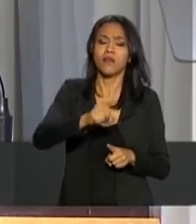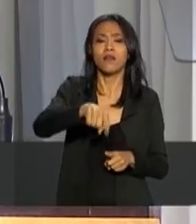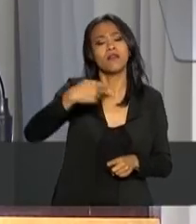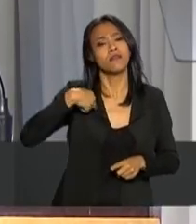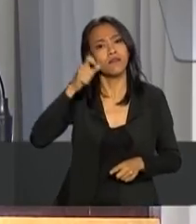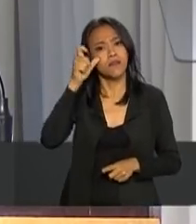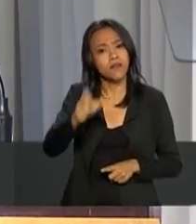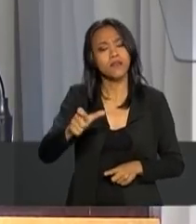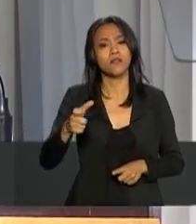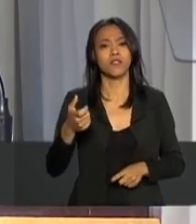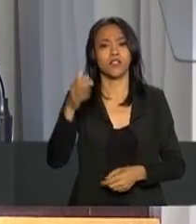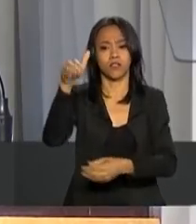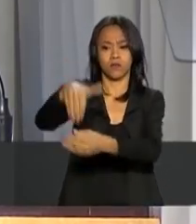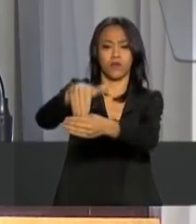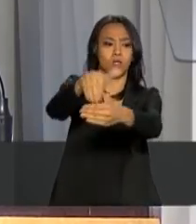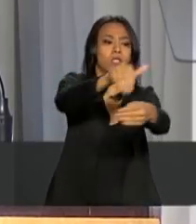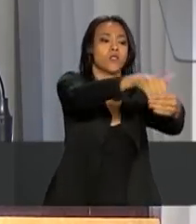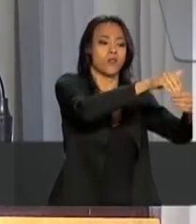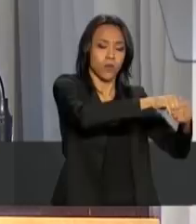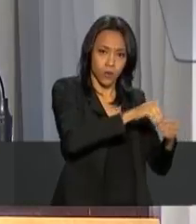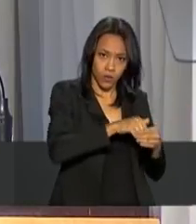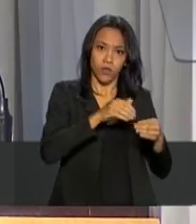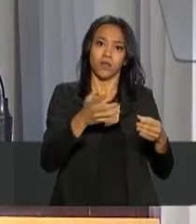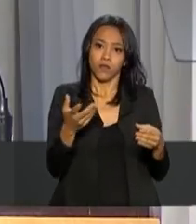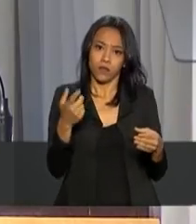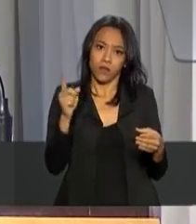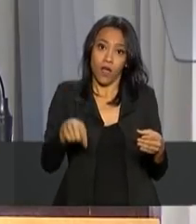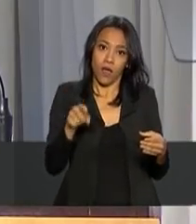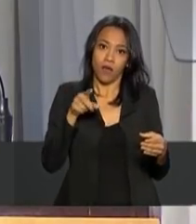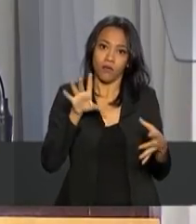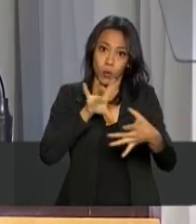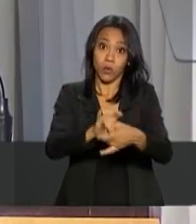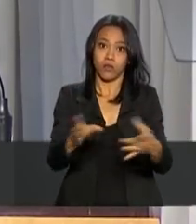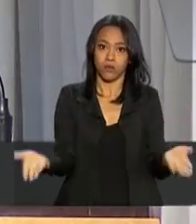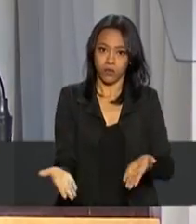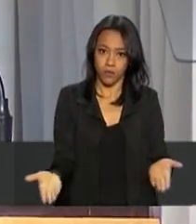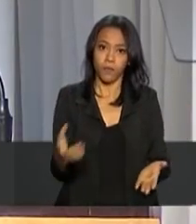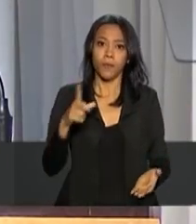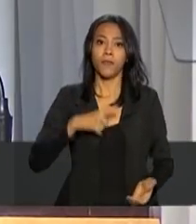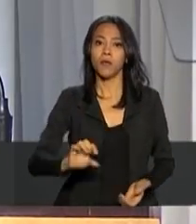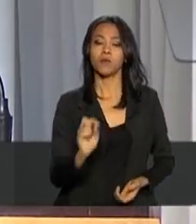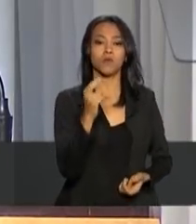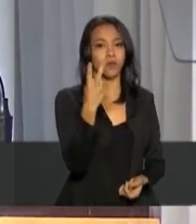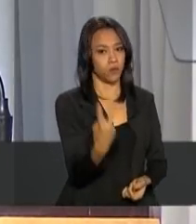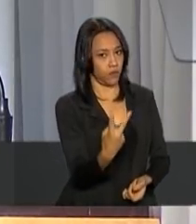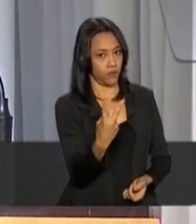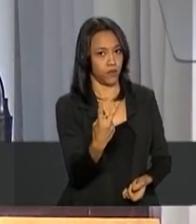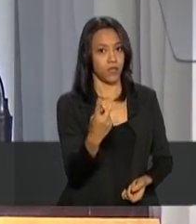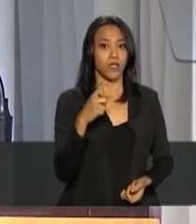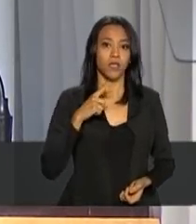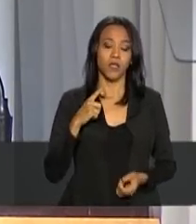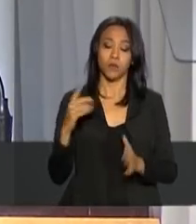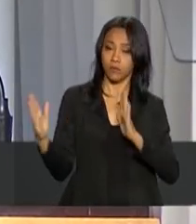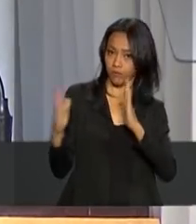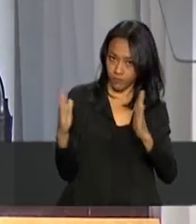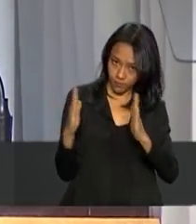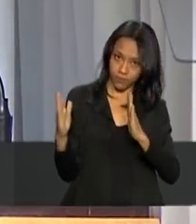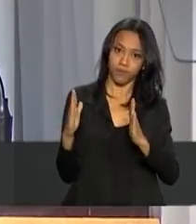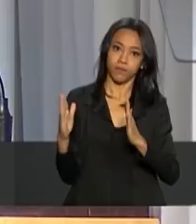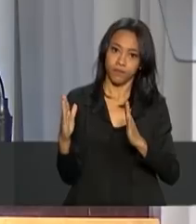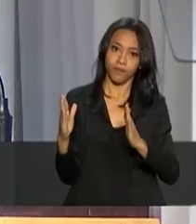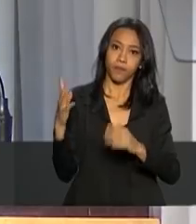interessante, nas campanhas eleitorais, isto vale para o atual momento, você tem dois instantes. Você tem um momento,